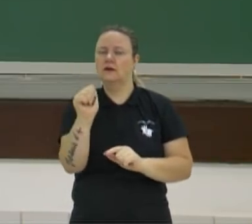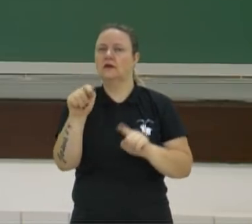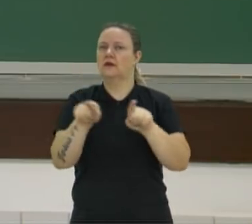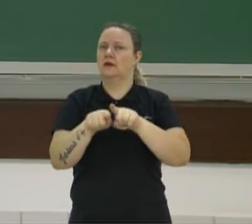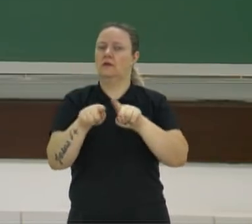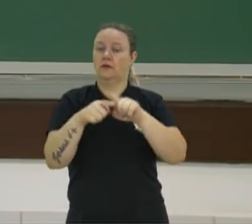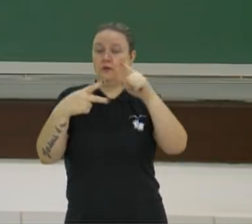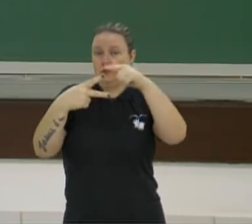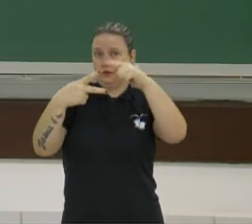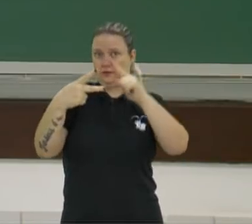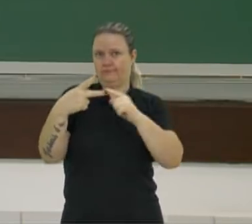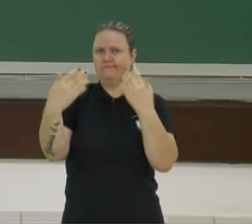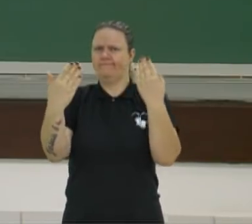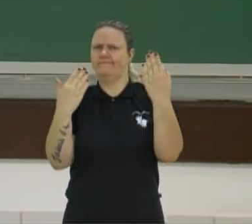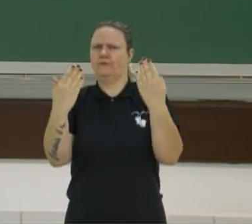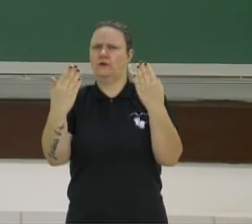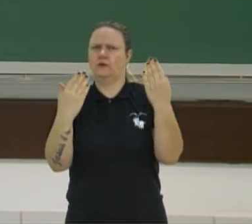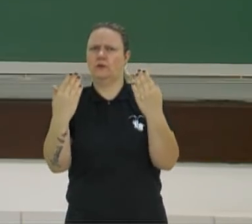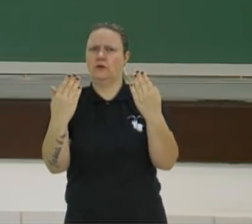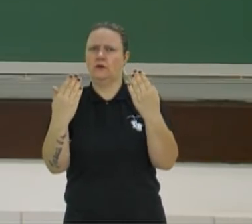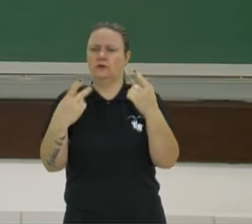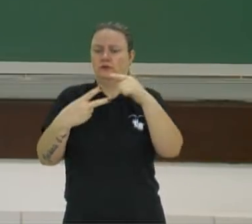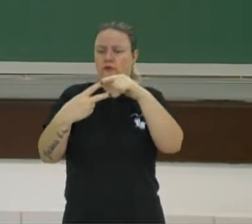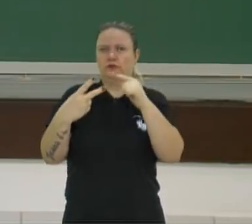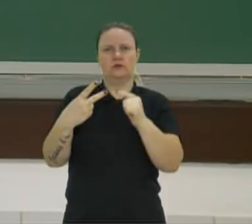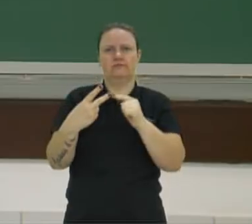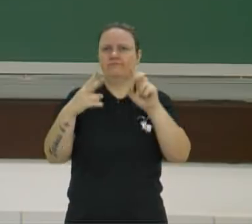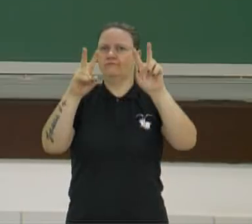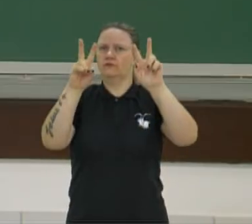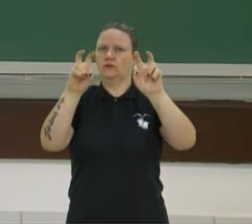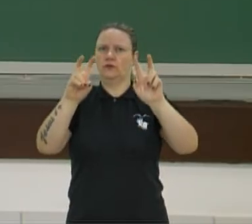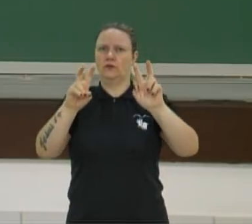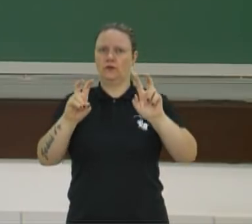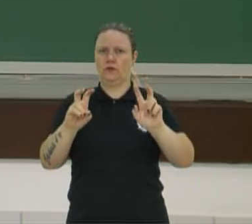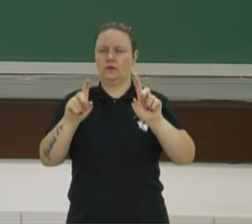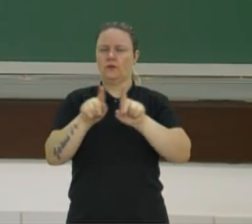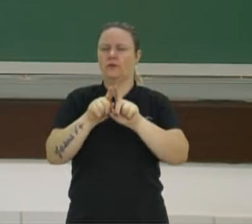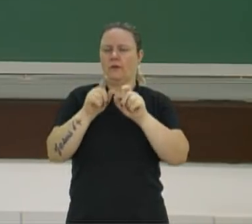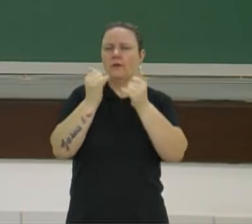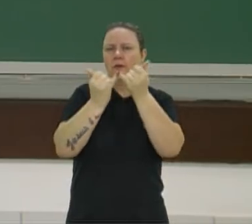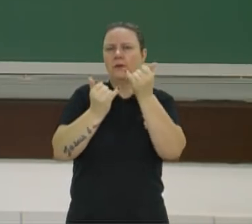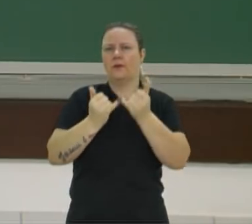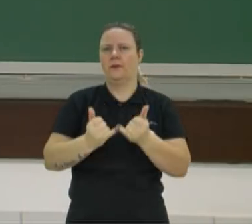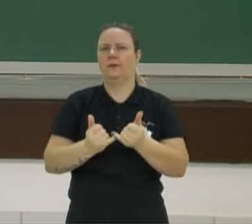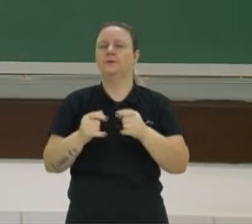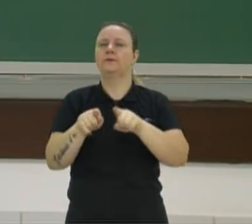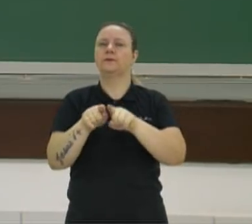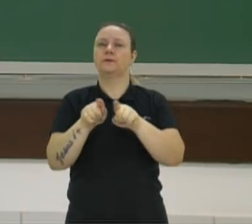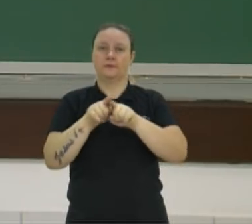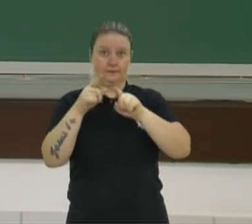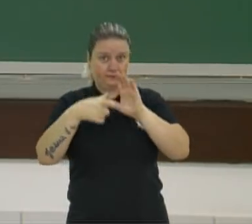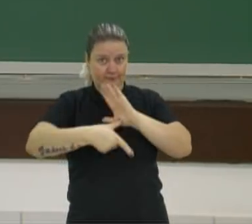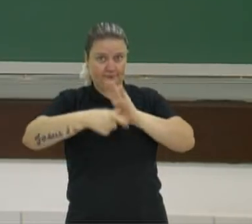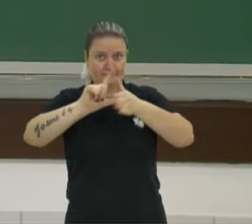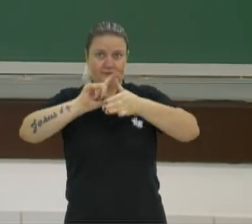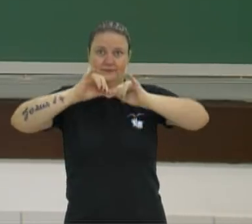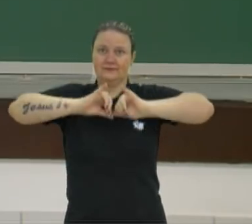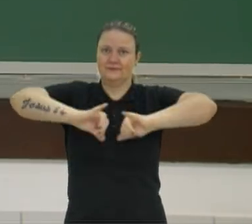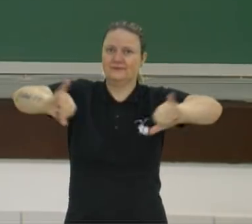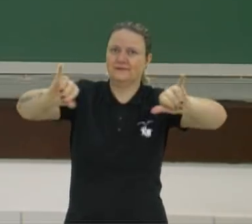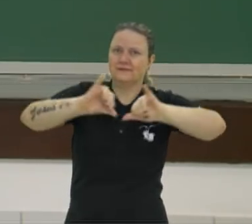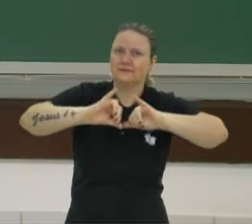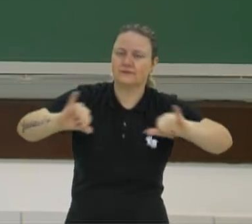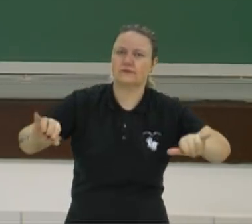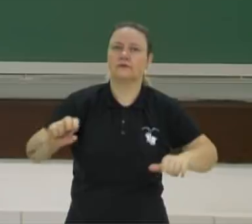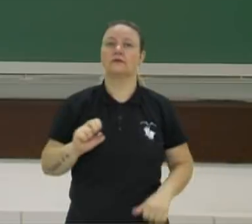e um guia. Ambos abordam os mesmos assuntos. Mas antes, vamos para os nossos recados. Acompanhe.